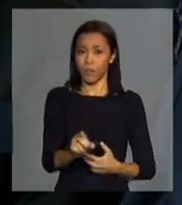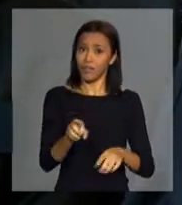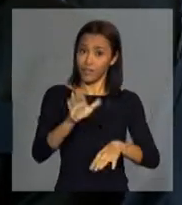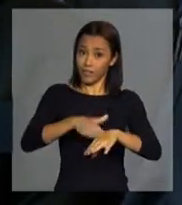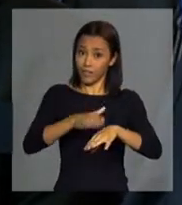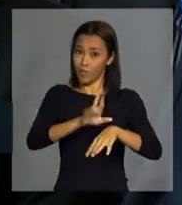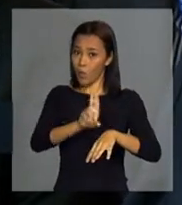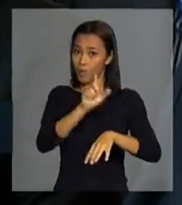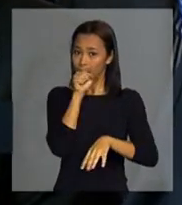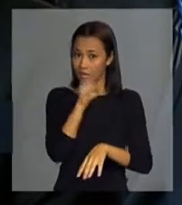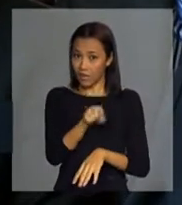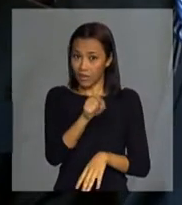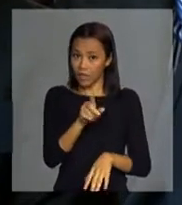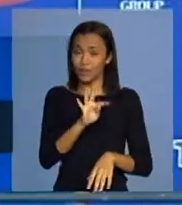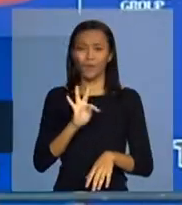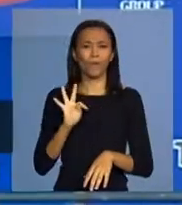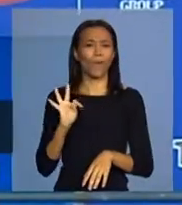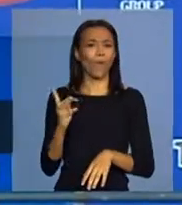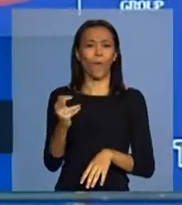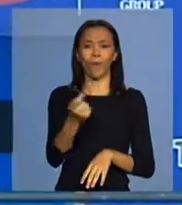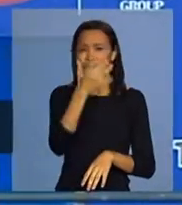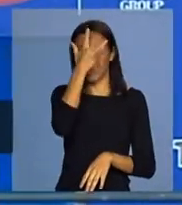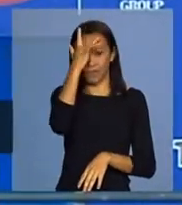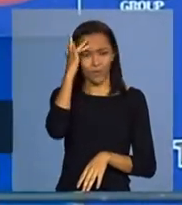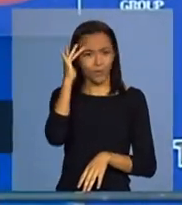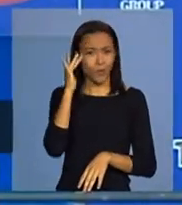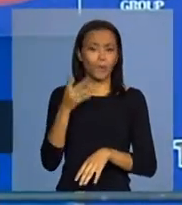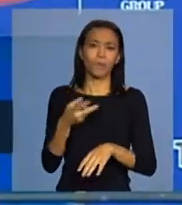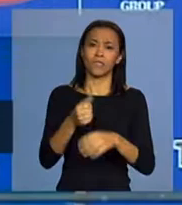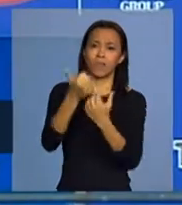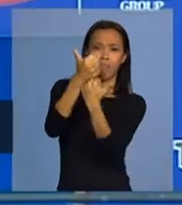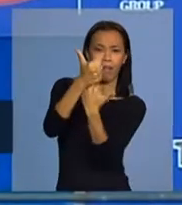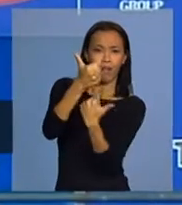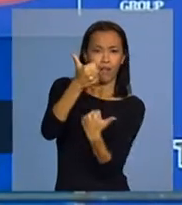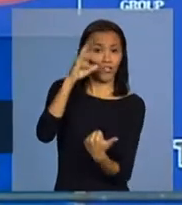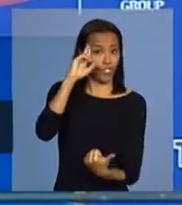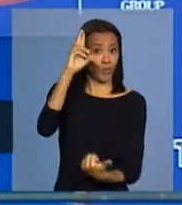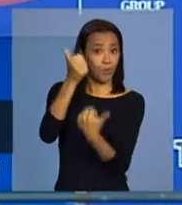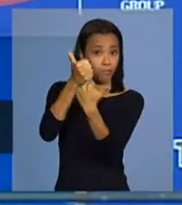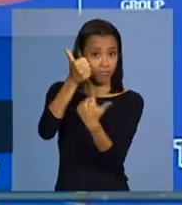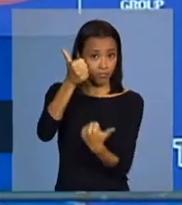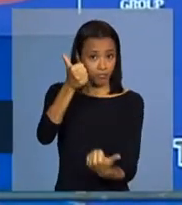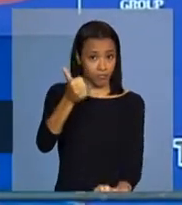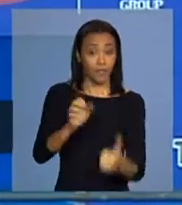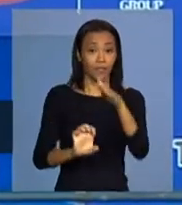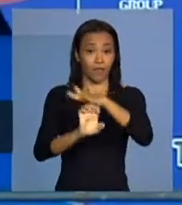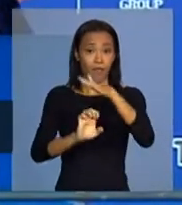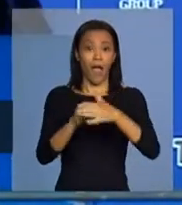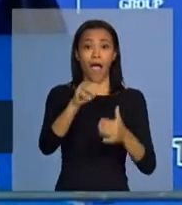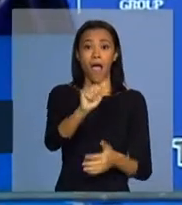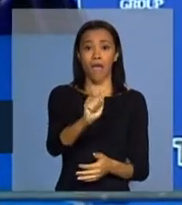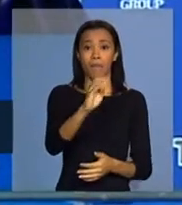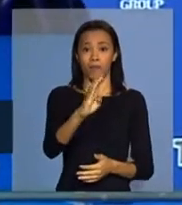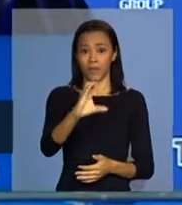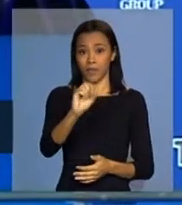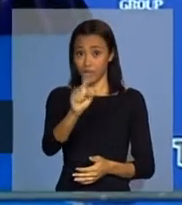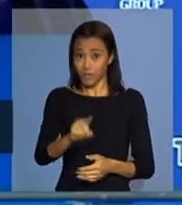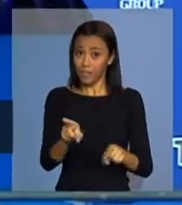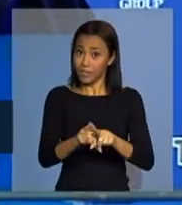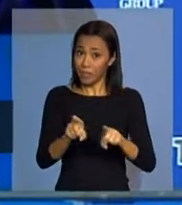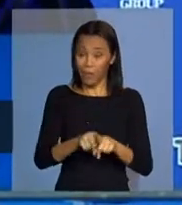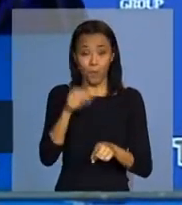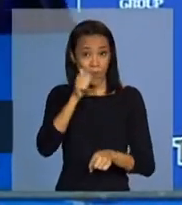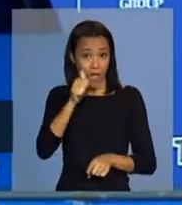eu cumprimento todos os integrantes da diretoria da ABCZ e os empresários e